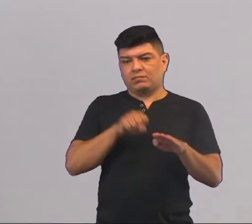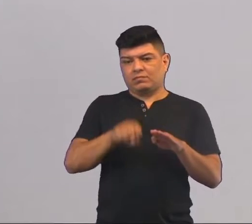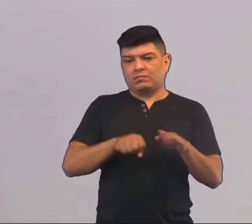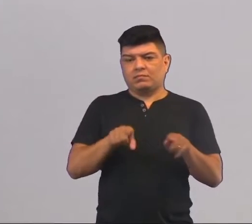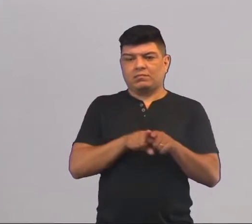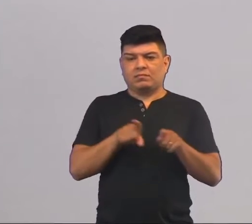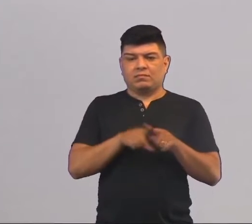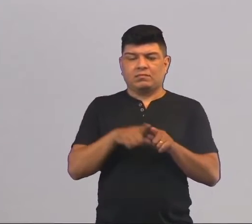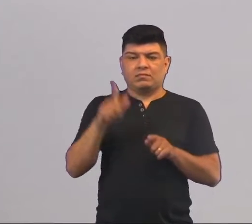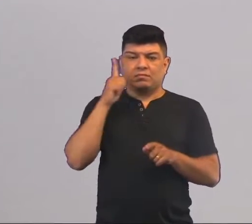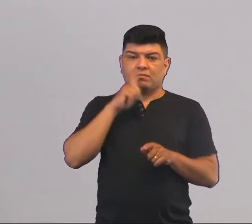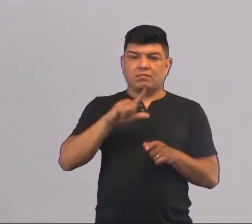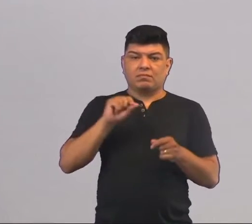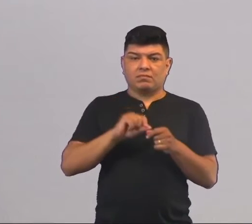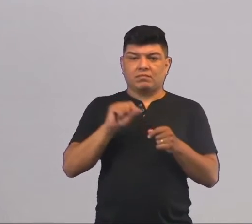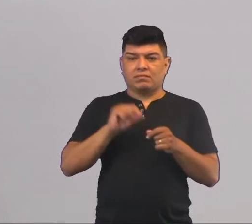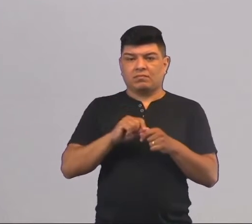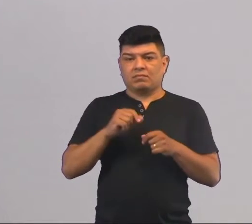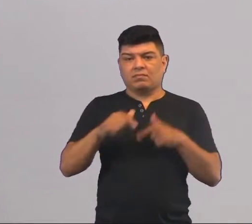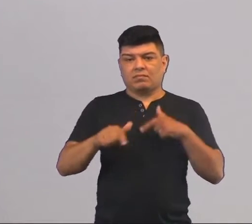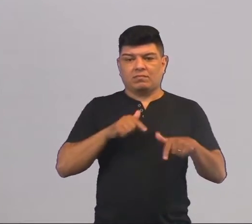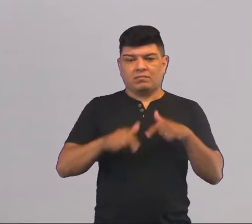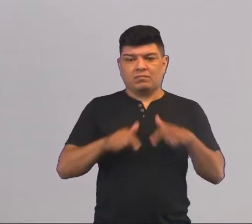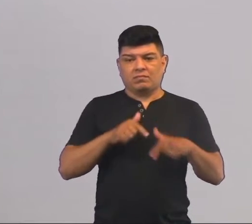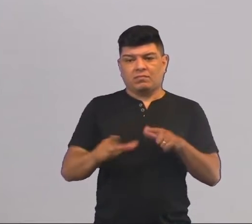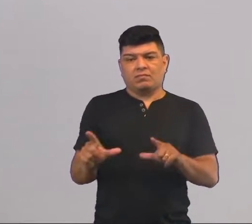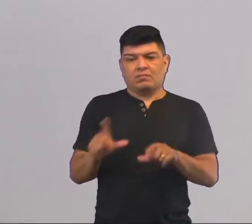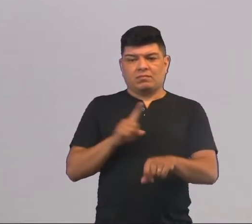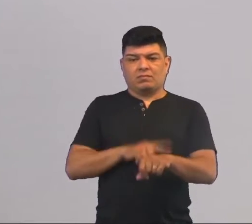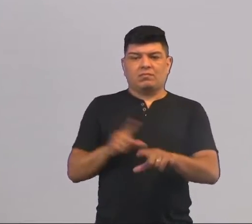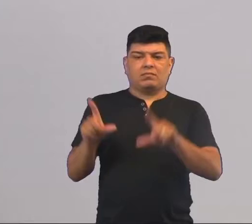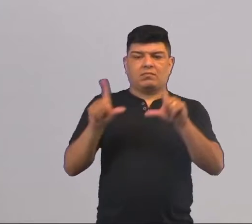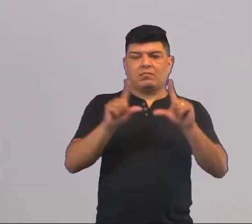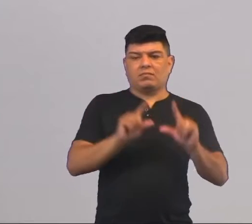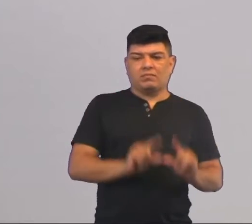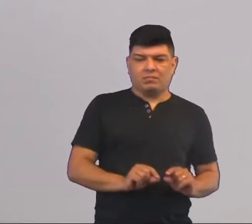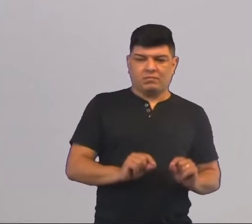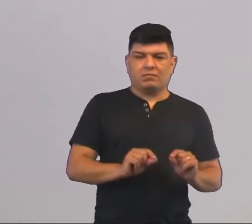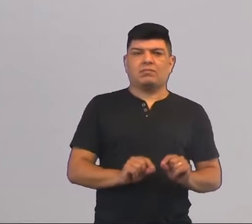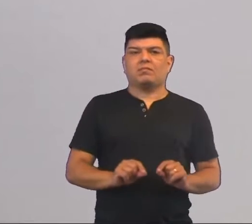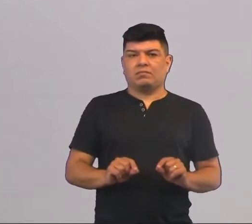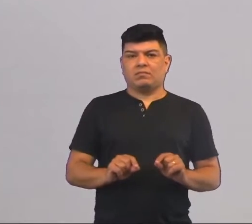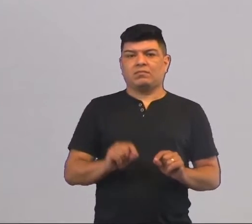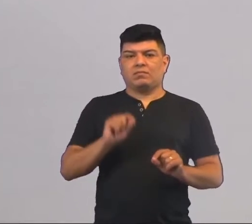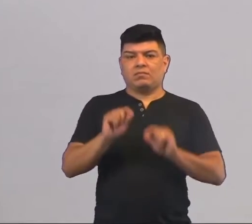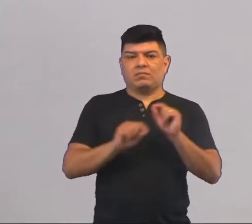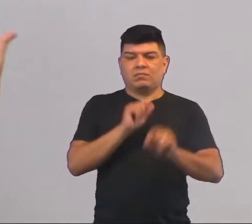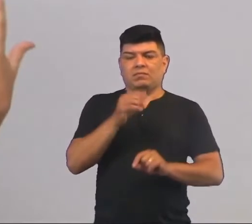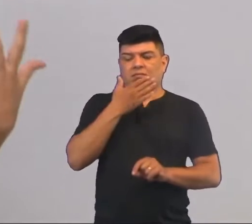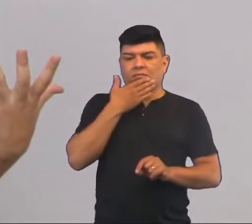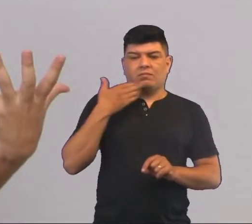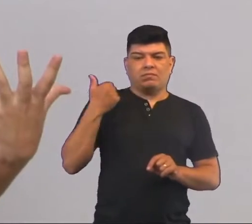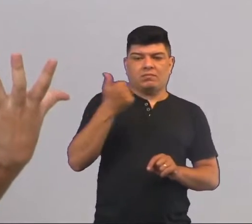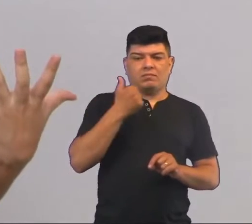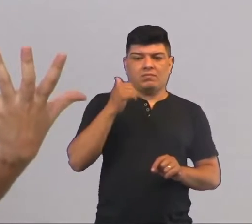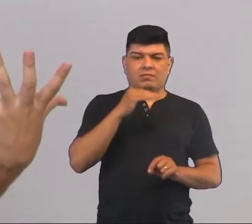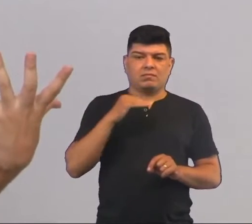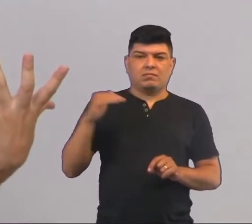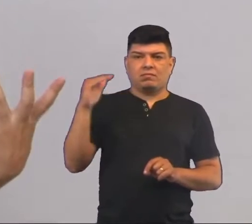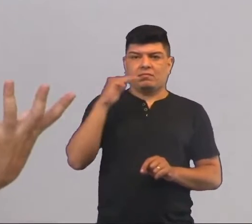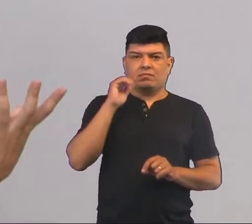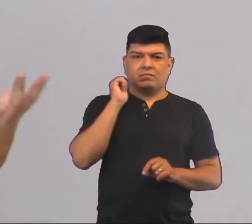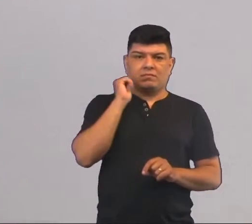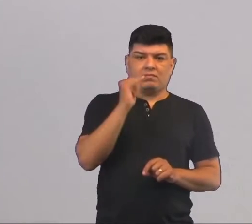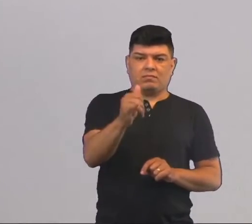máquinas porque a gente vai conseguir realizar tarefas e um tempo muito menor e com eficiência muito maior